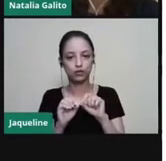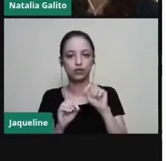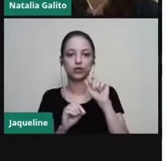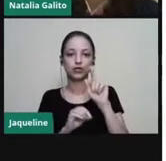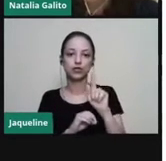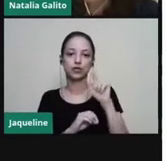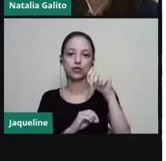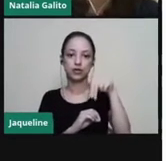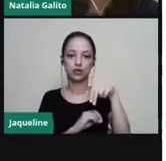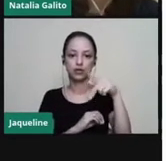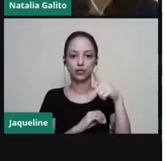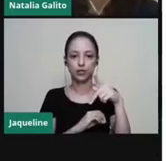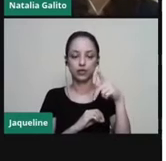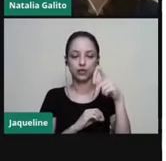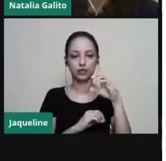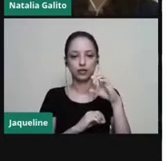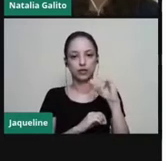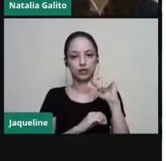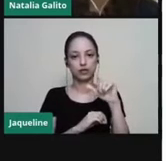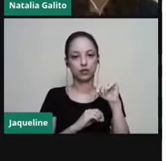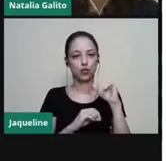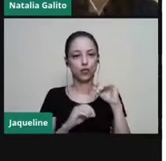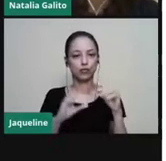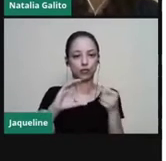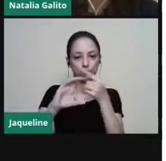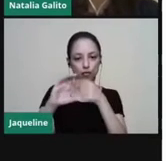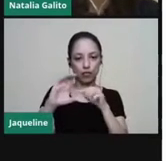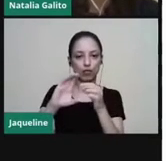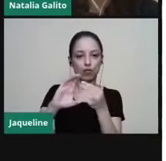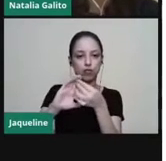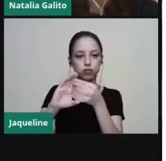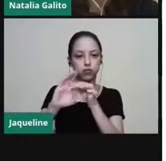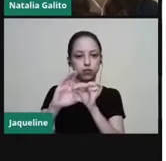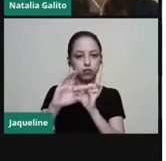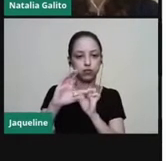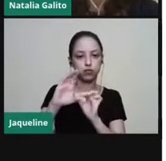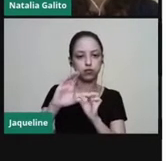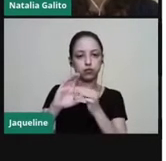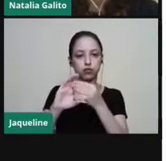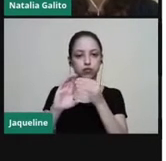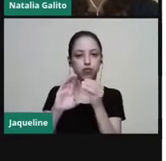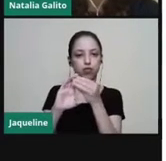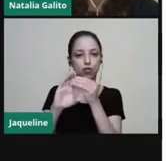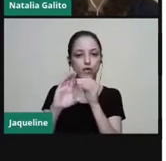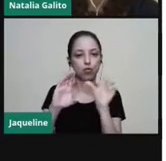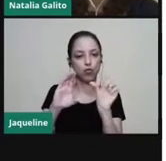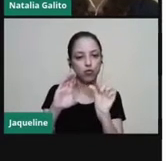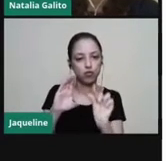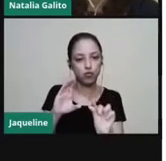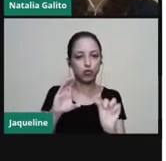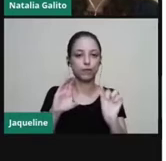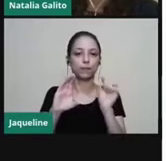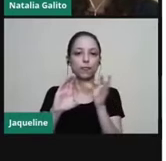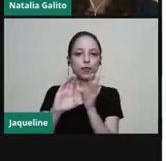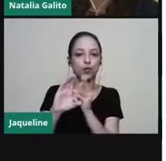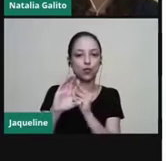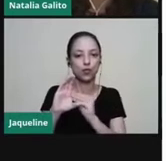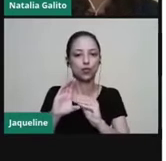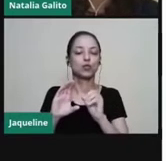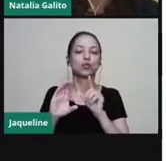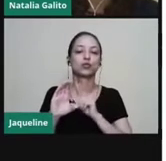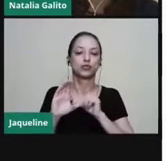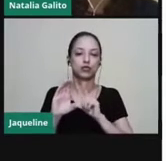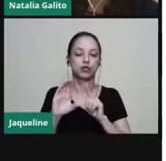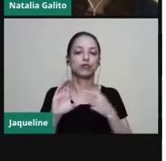né, nas próprias plaquetas, fazendo com que ocorra uma inibição da agregação plaquetária. Lembrando que está presente na